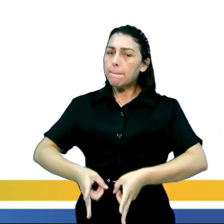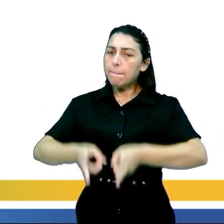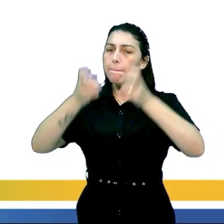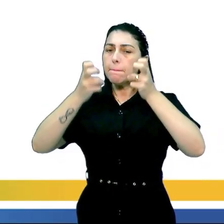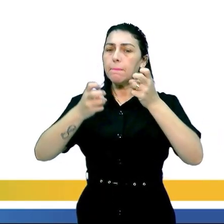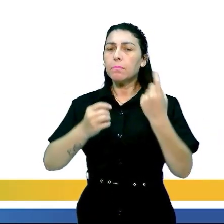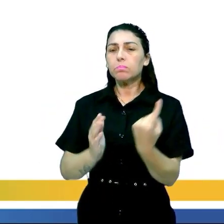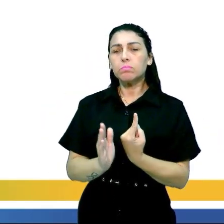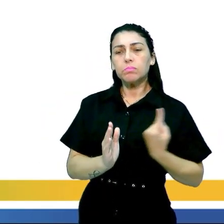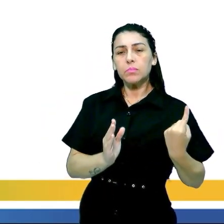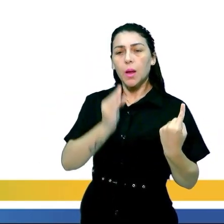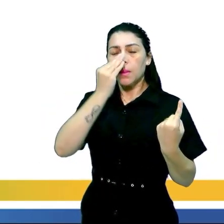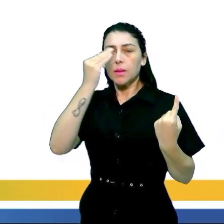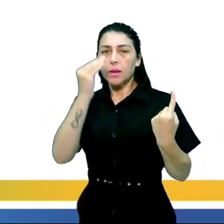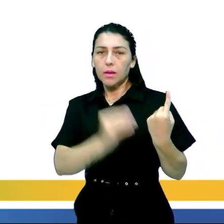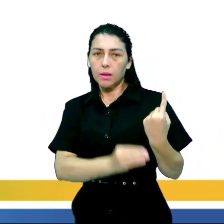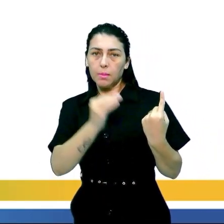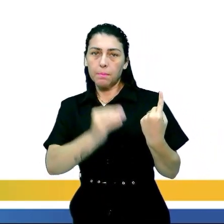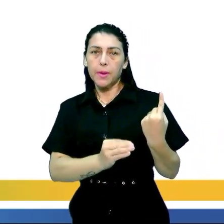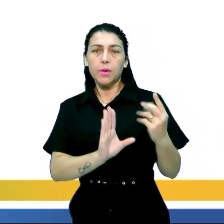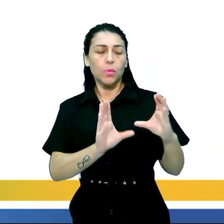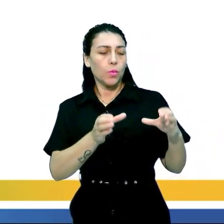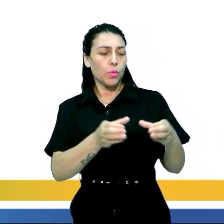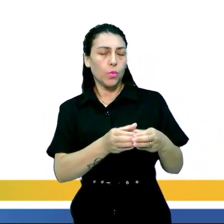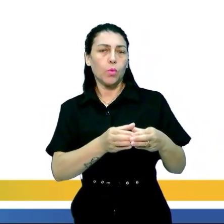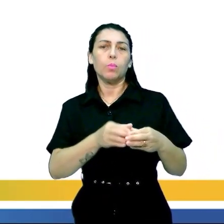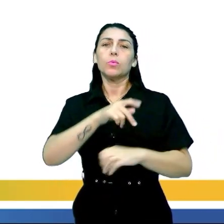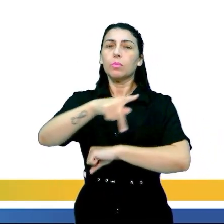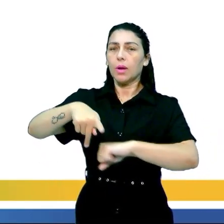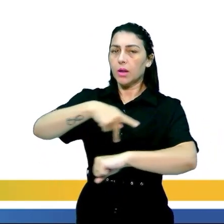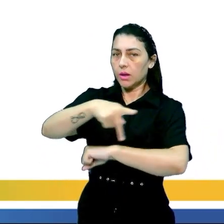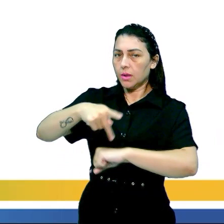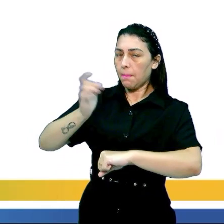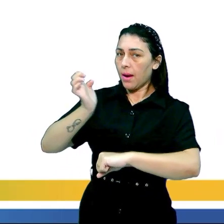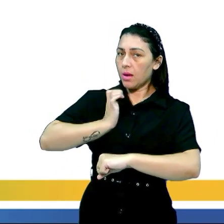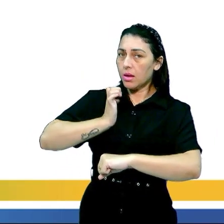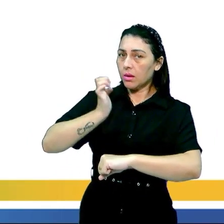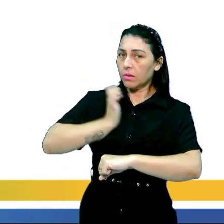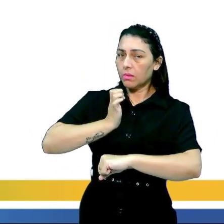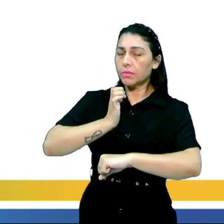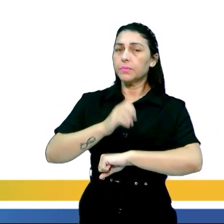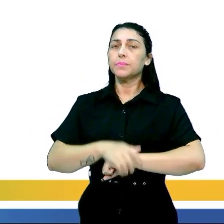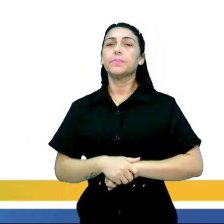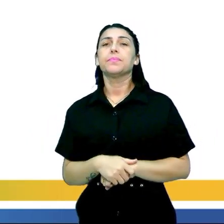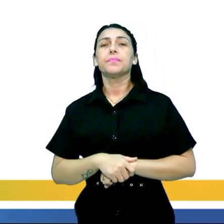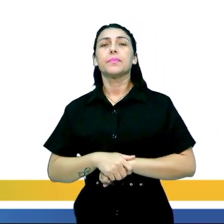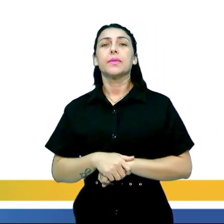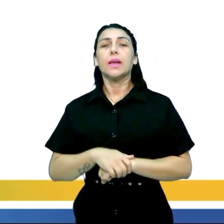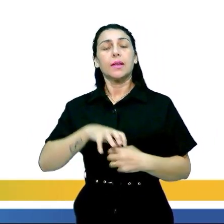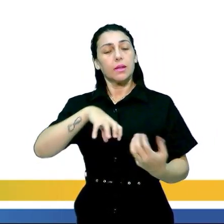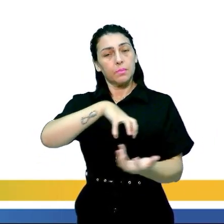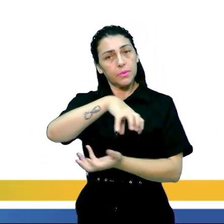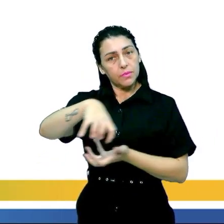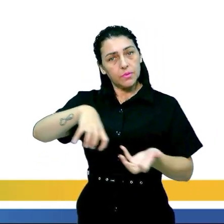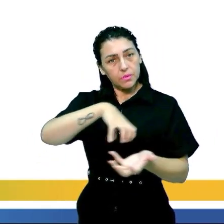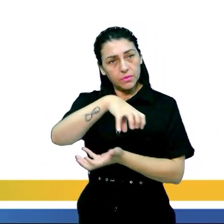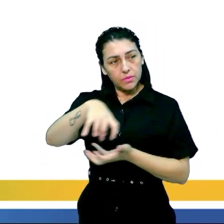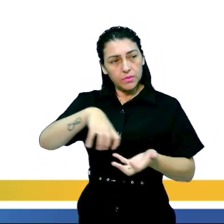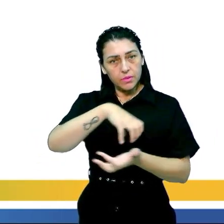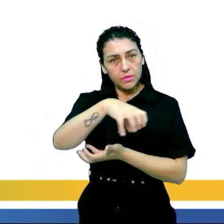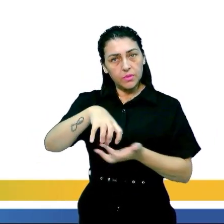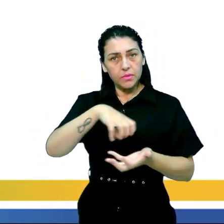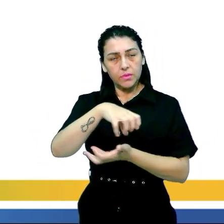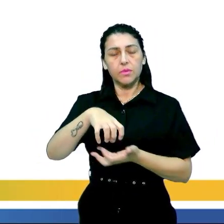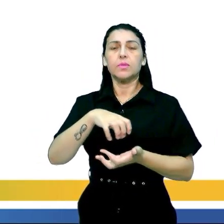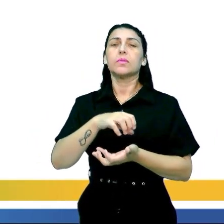de isolamento e desprezo da elite do país. Então, essas manifestações, as